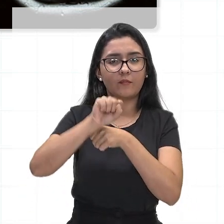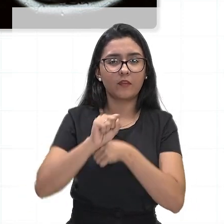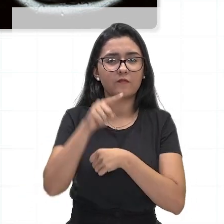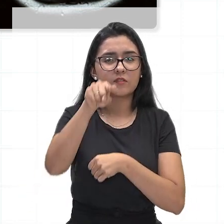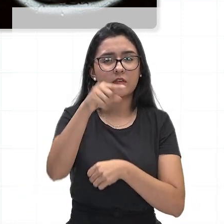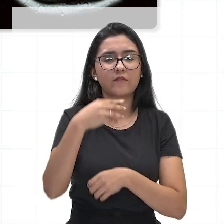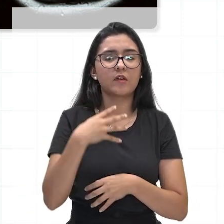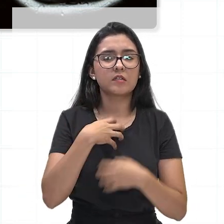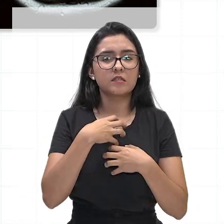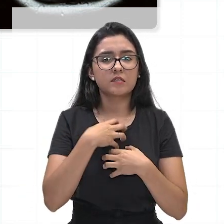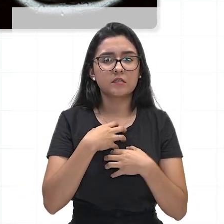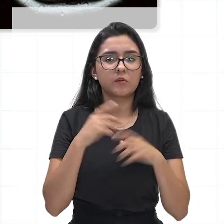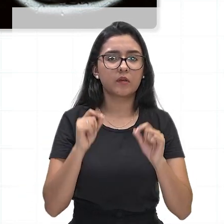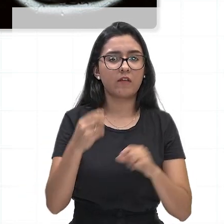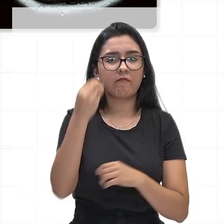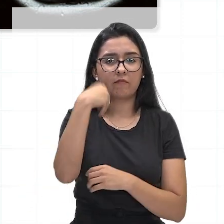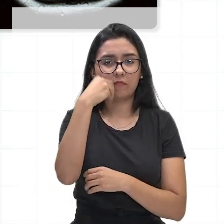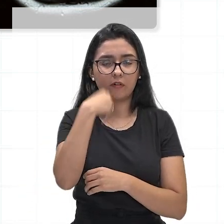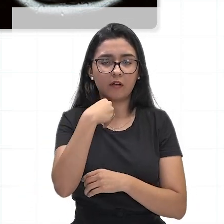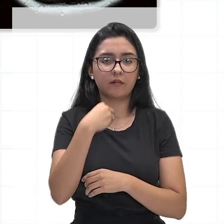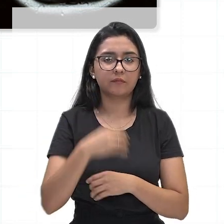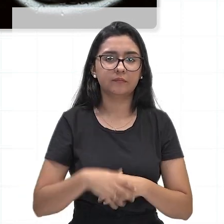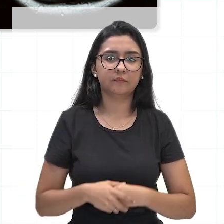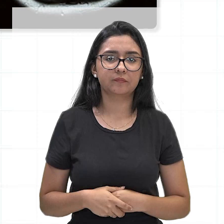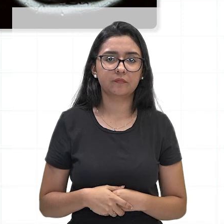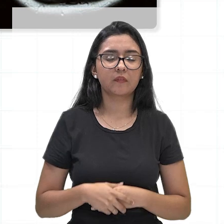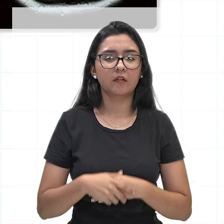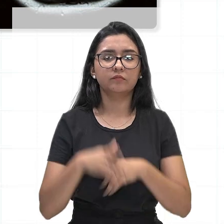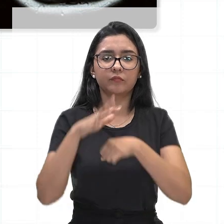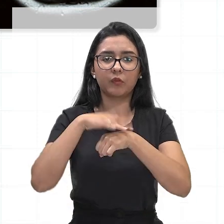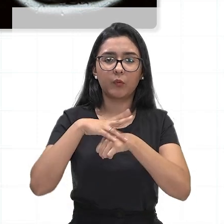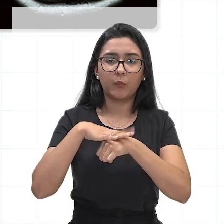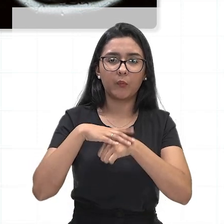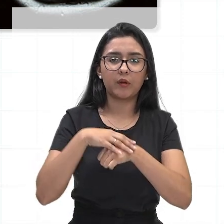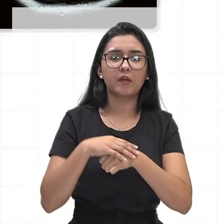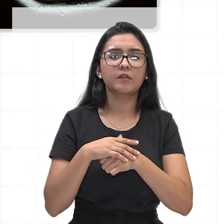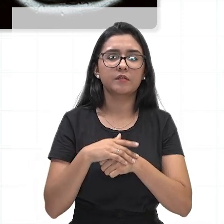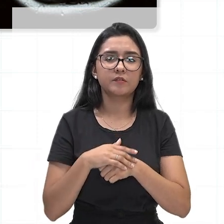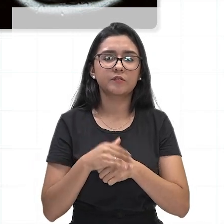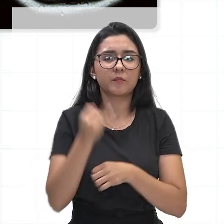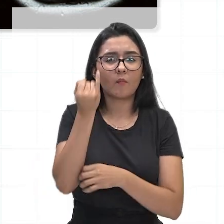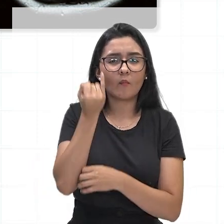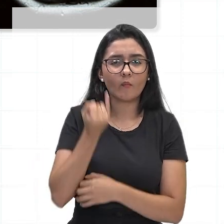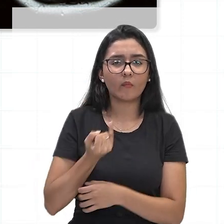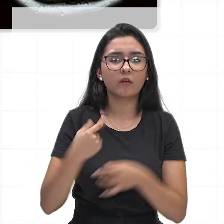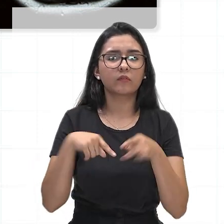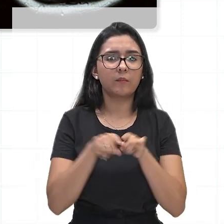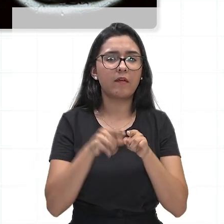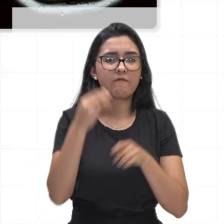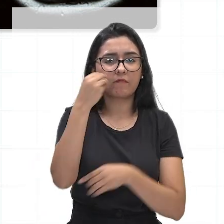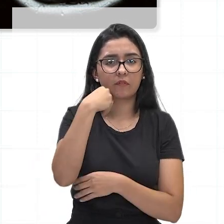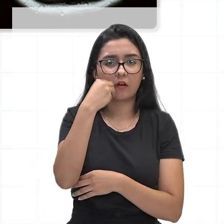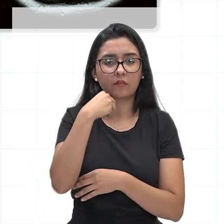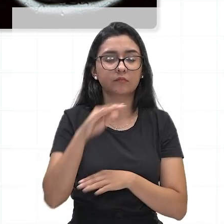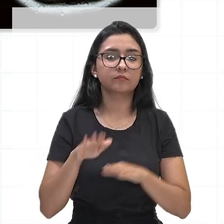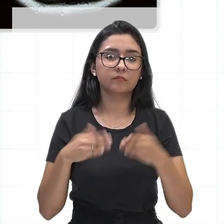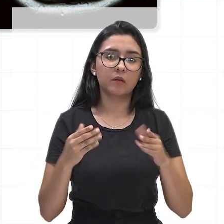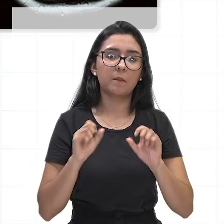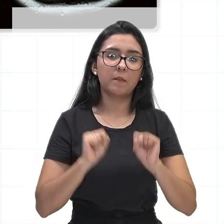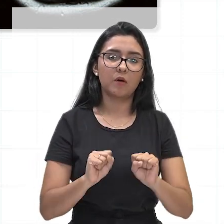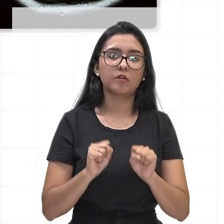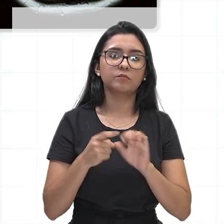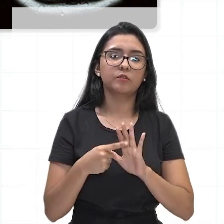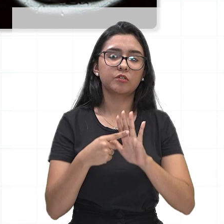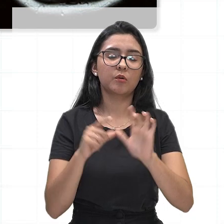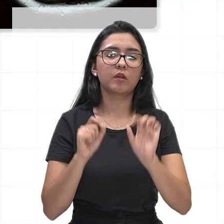vai deixar você aí com um déficit de nutrição, vai te deixar aí anêmico, né, mais fraco. Então isso tudo